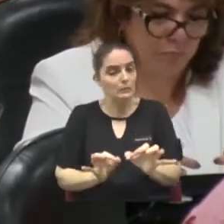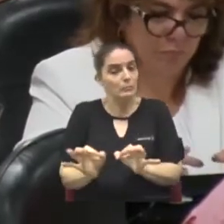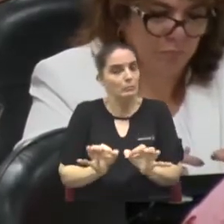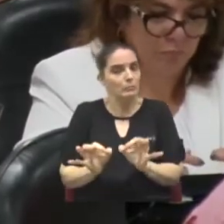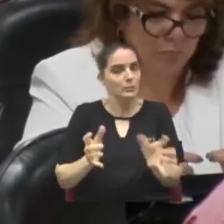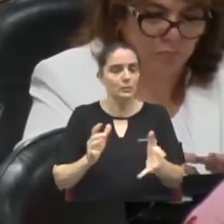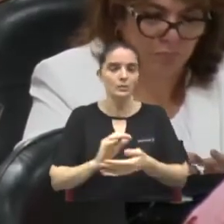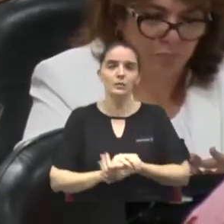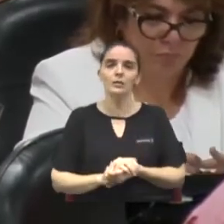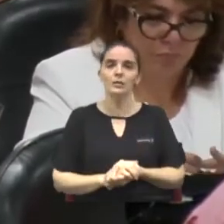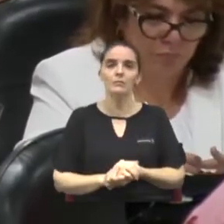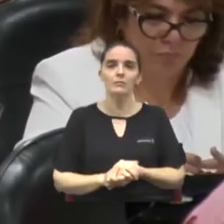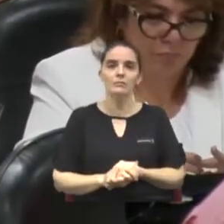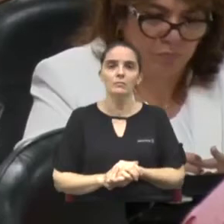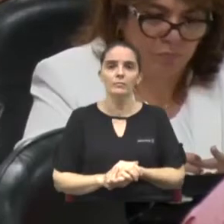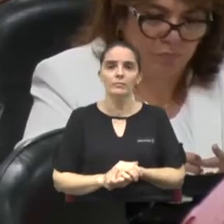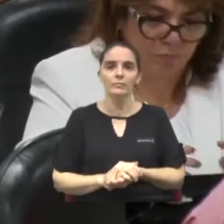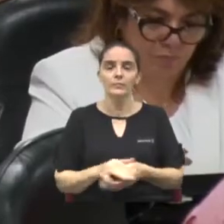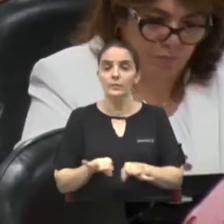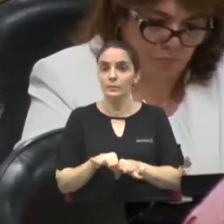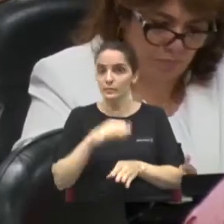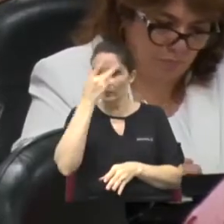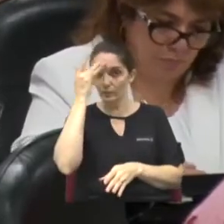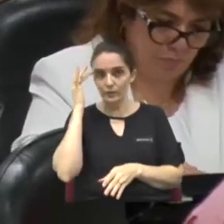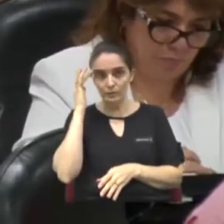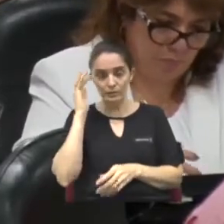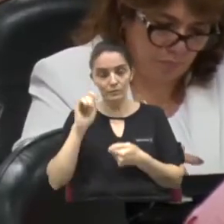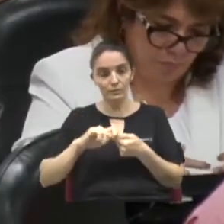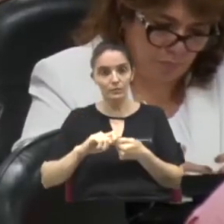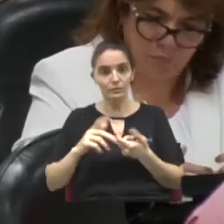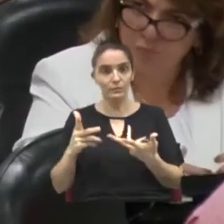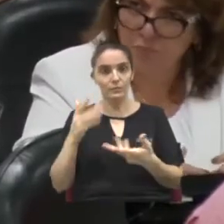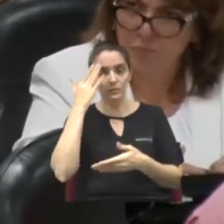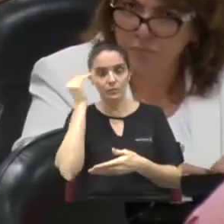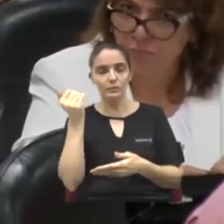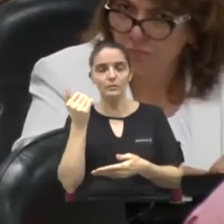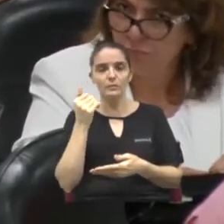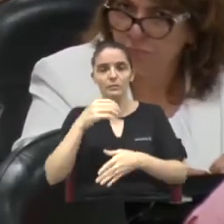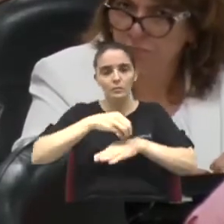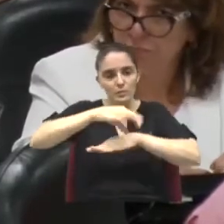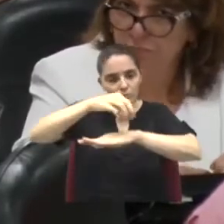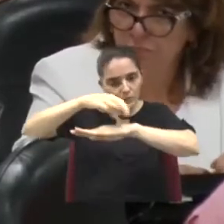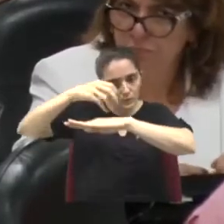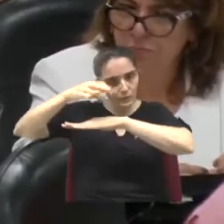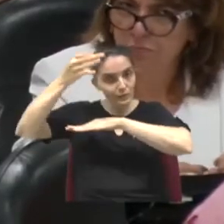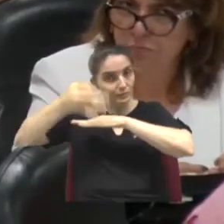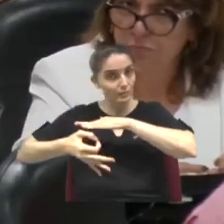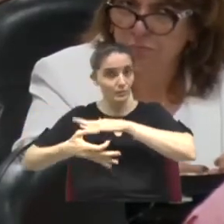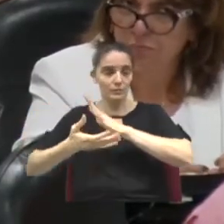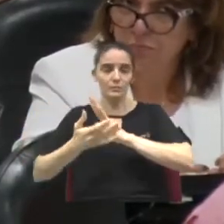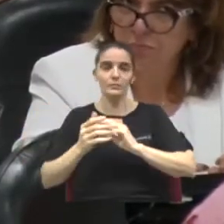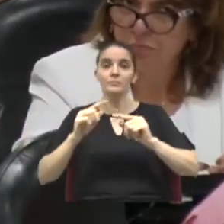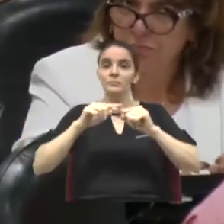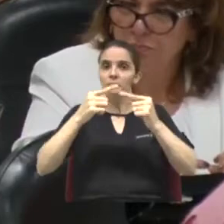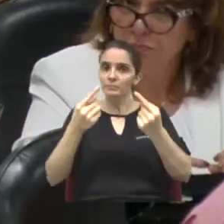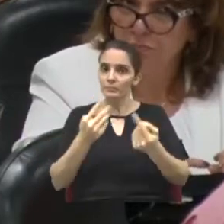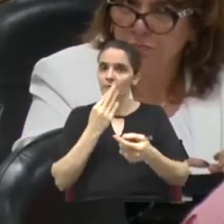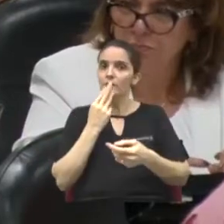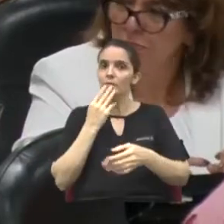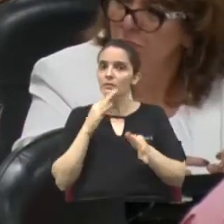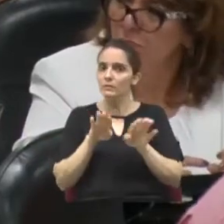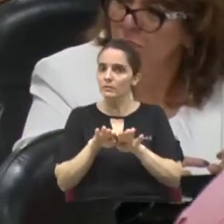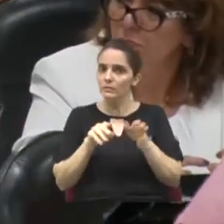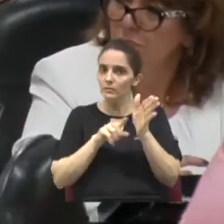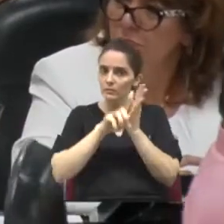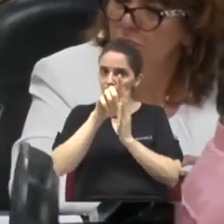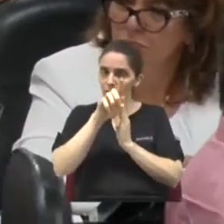principalmente das pessoas que operam essa ferramenta para que possa passar as informações corretas. Mas eu também faço um